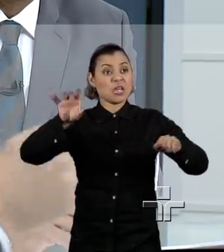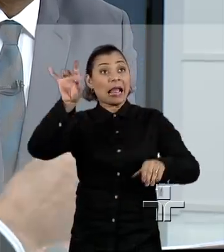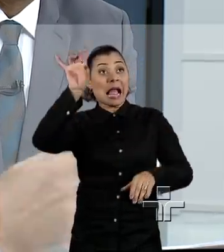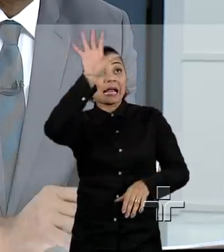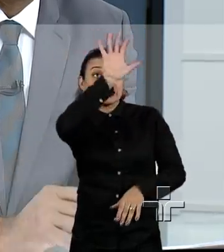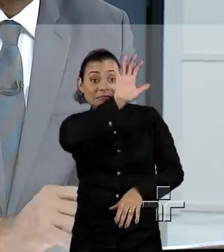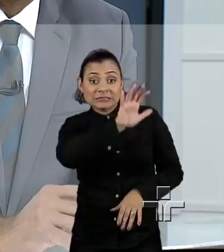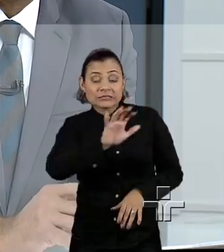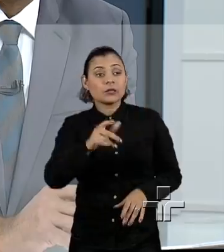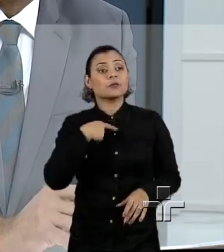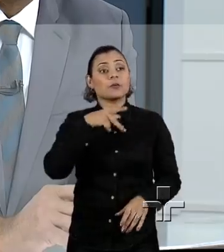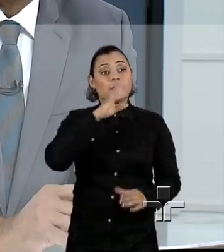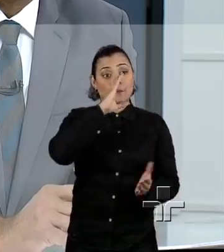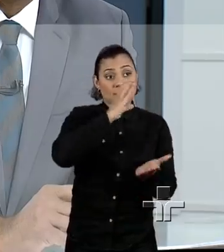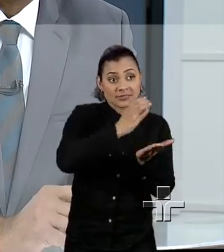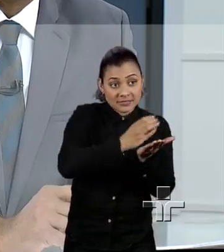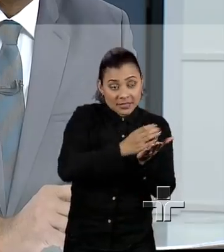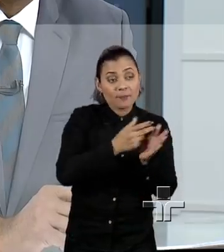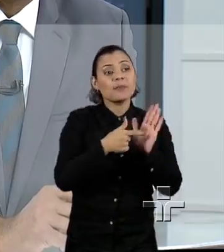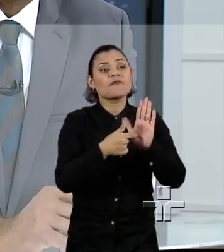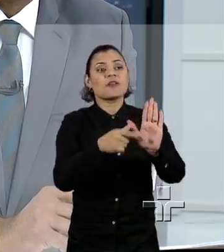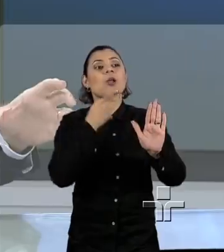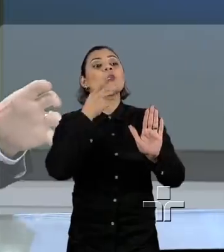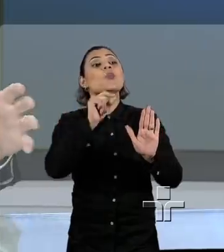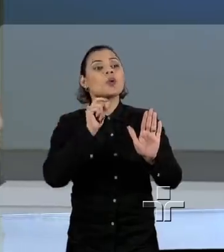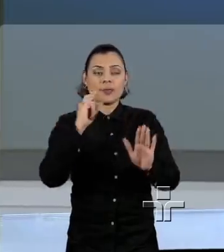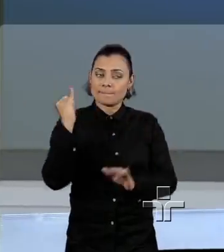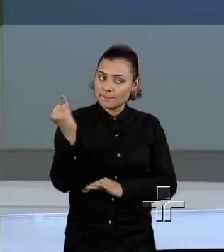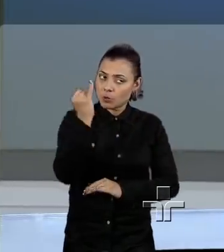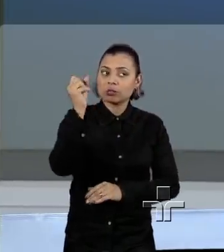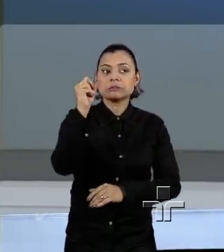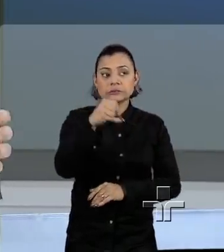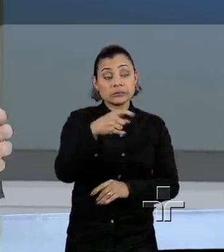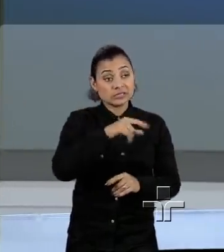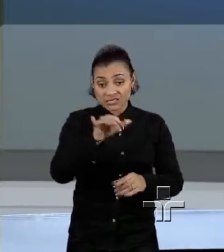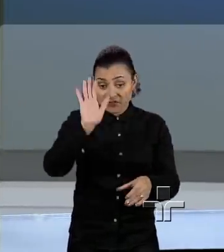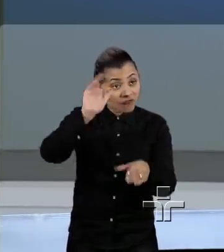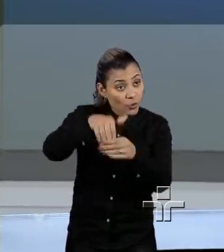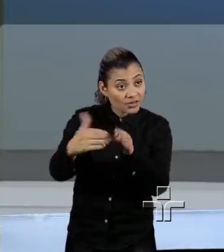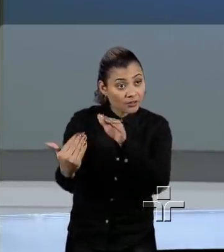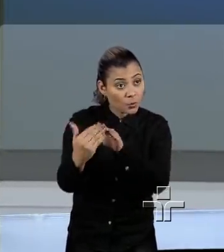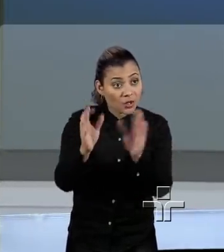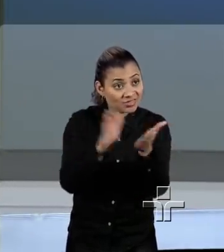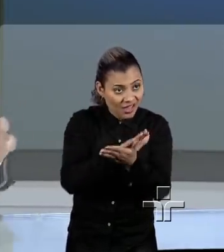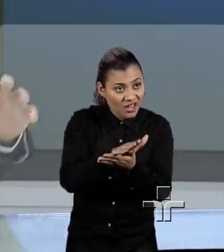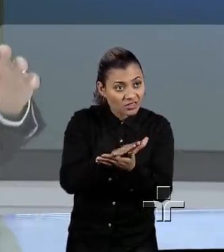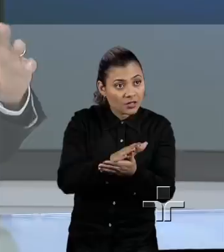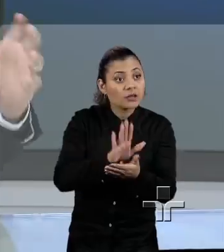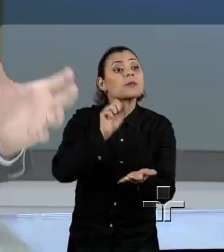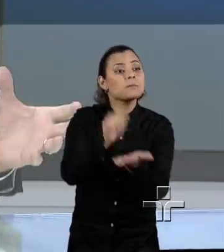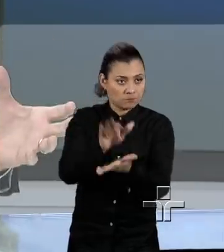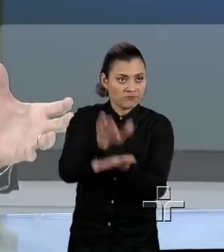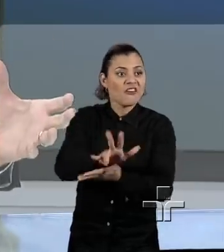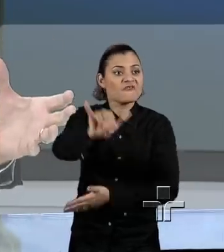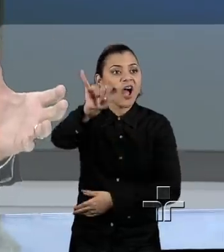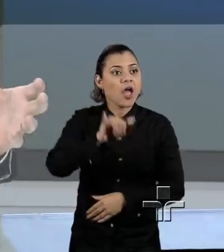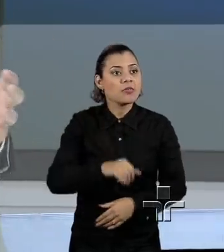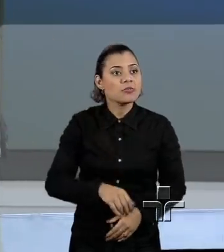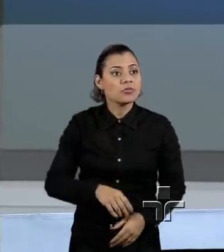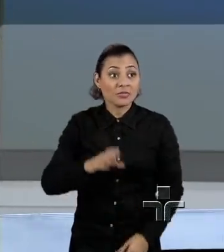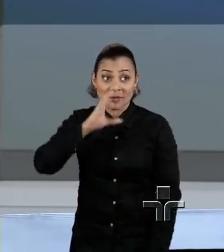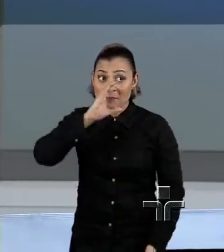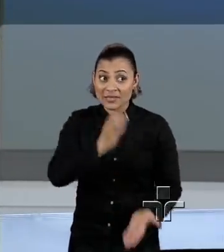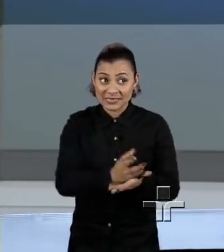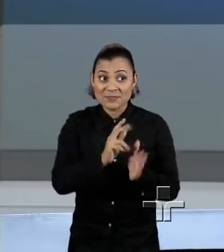O PSDB fechou questão e é importante, ou seja, quem não votar a favor está punido no PSDB. Quando você fecha a questão,